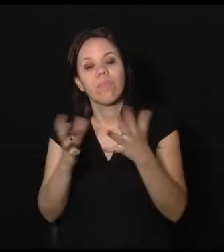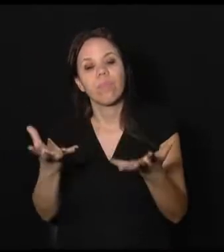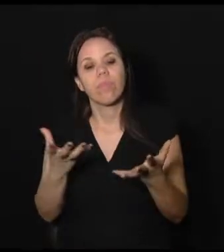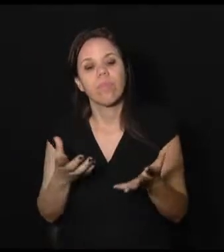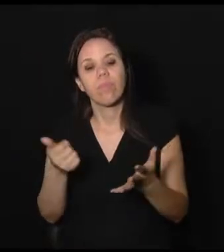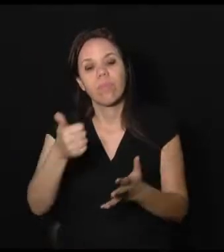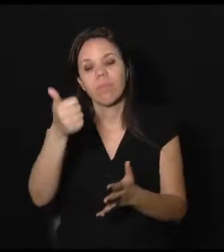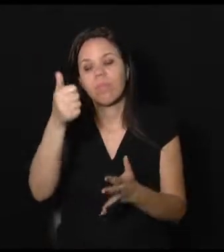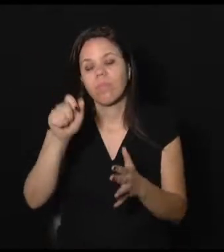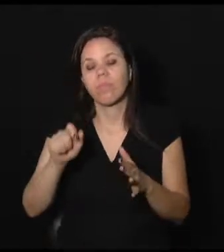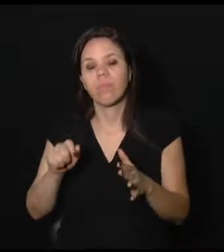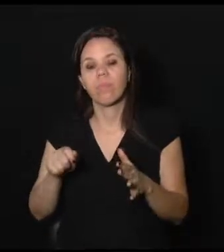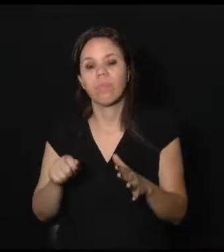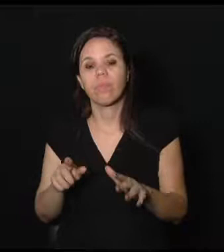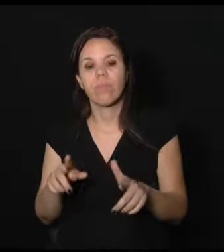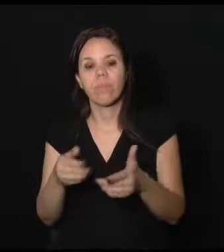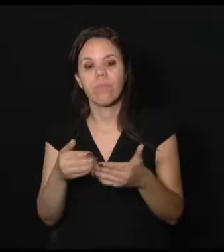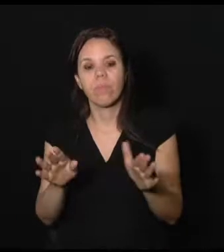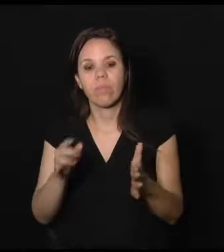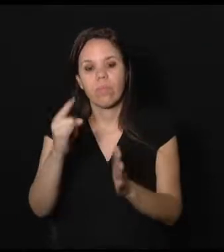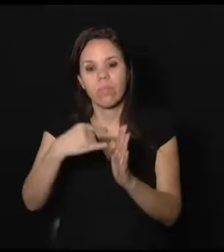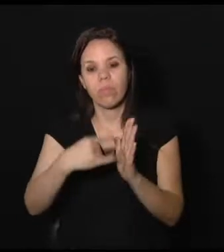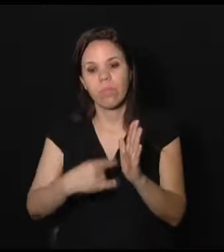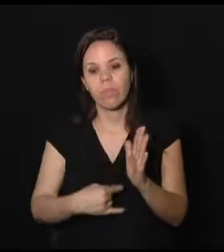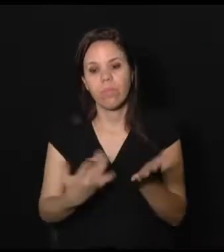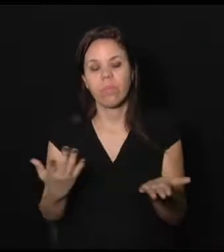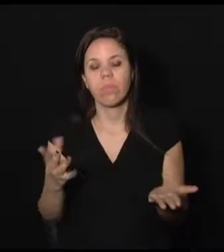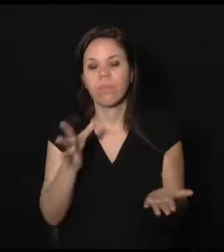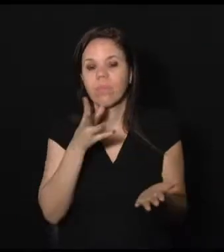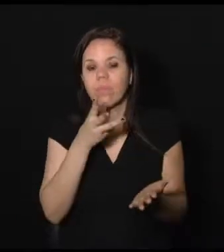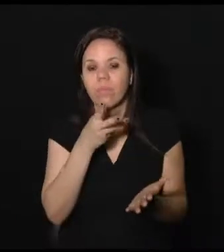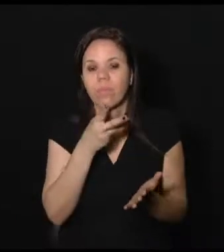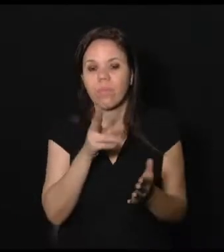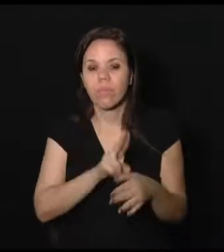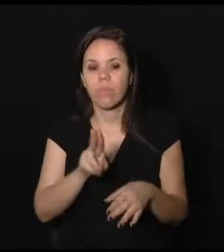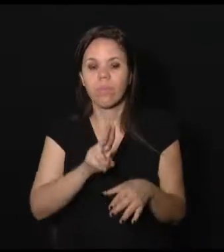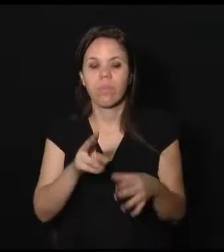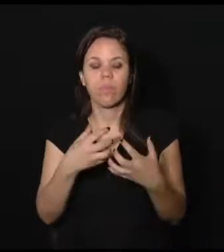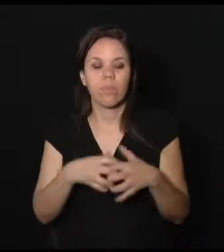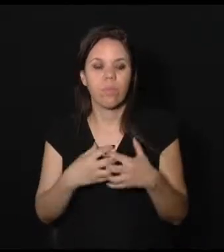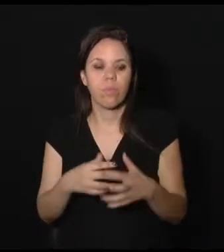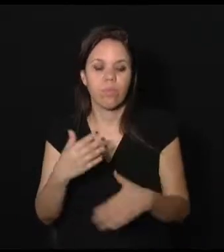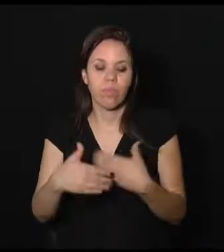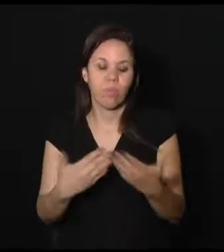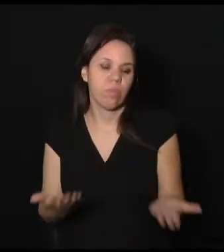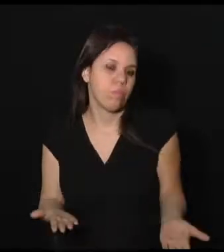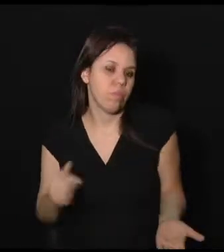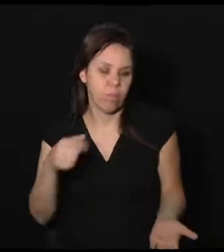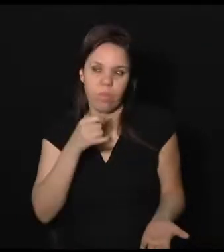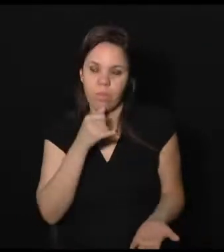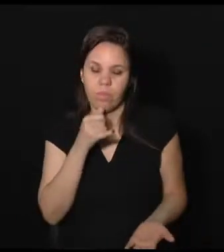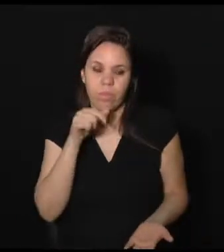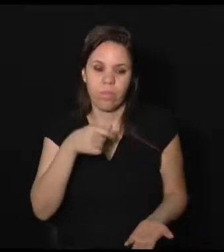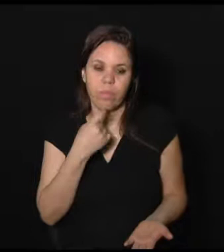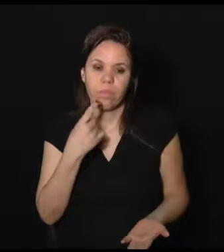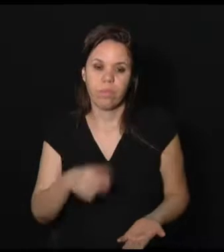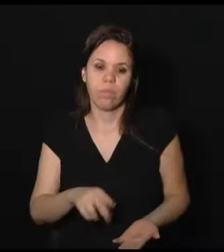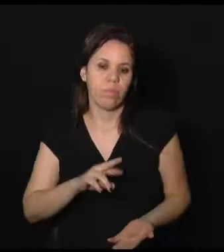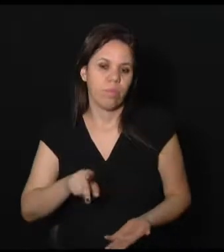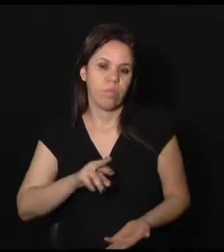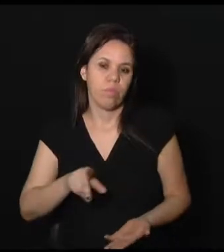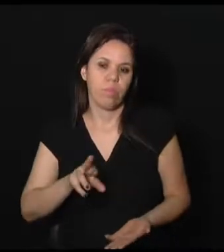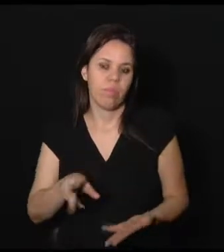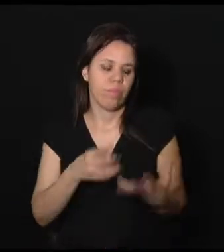enfrentamento que é a emissão das licenças, assim como o alvará de funcionamento. E, por exemplo, em Campinas, não é